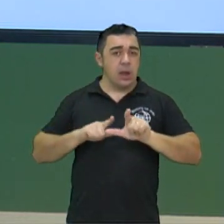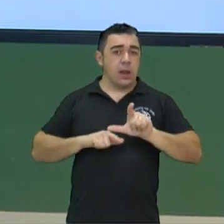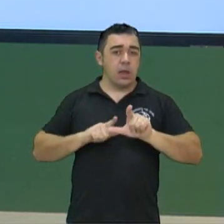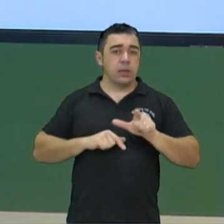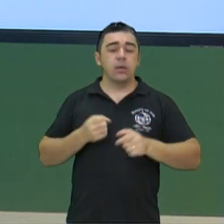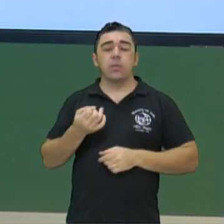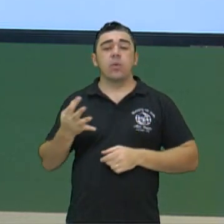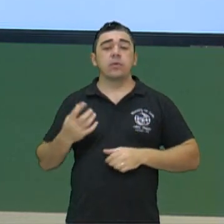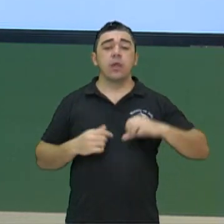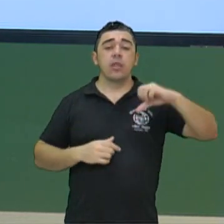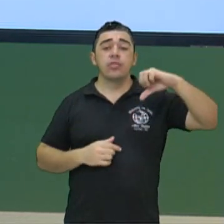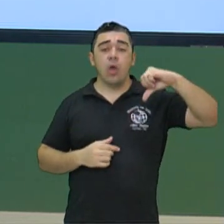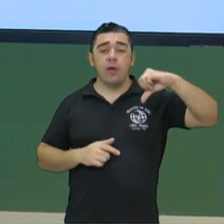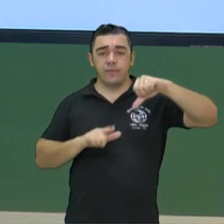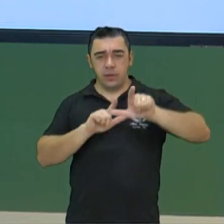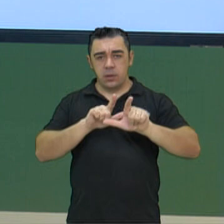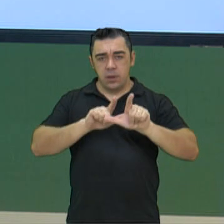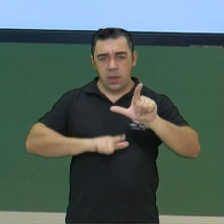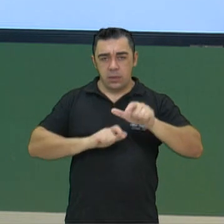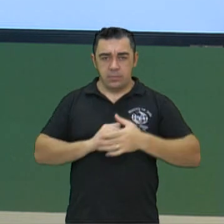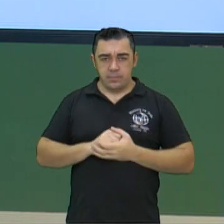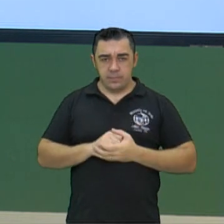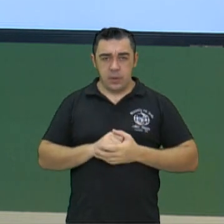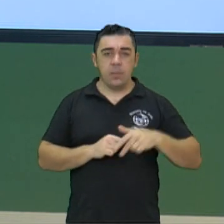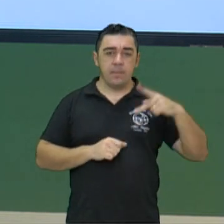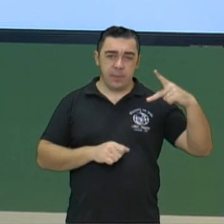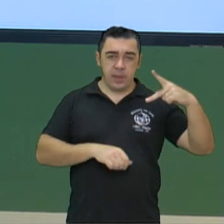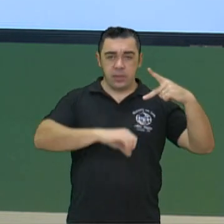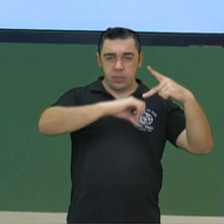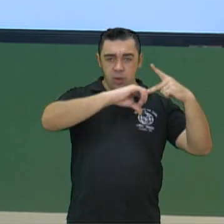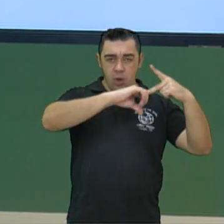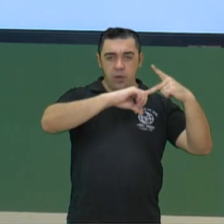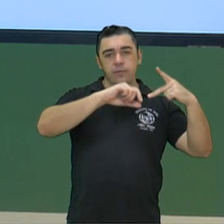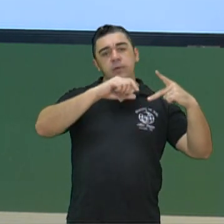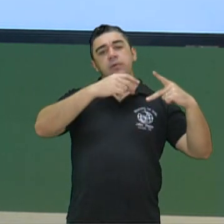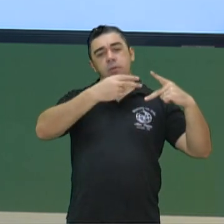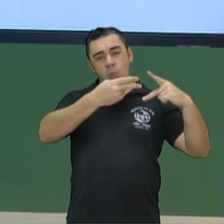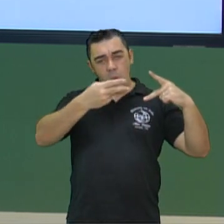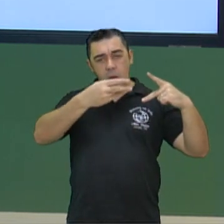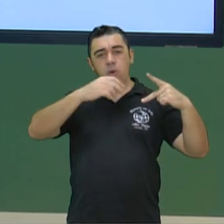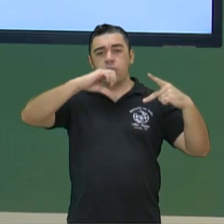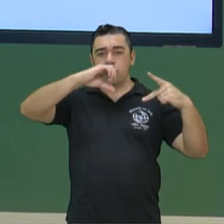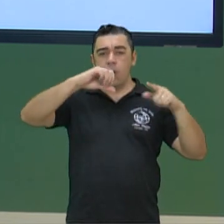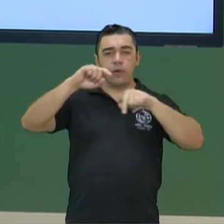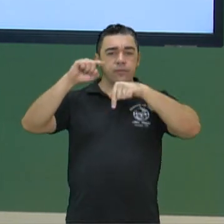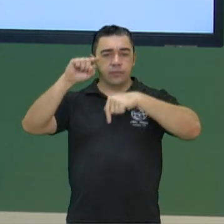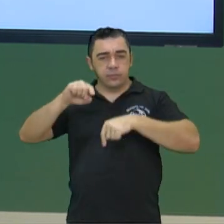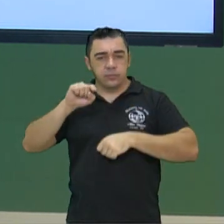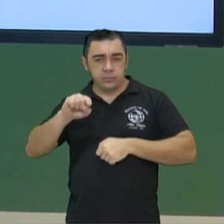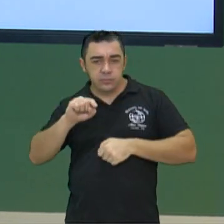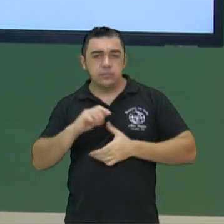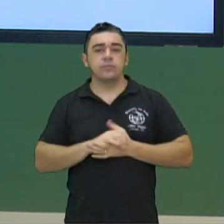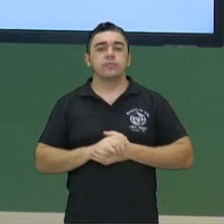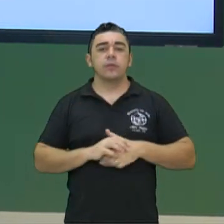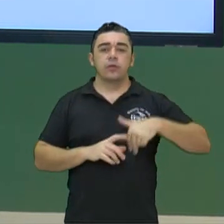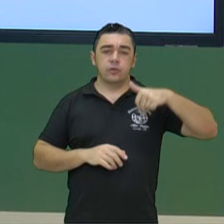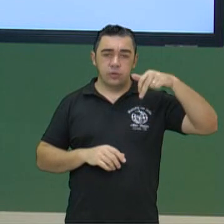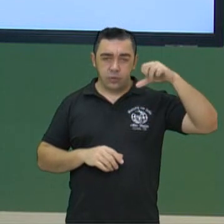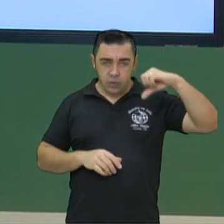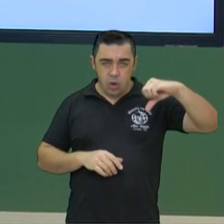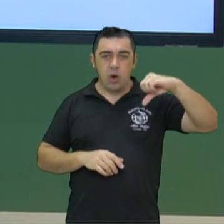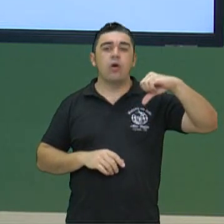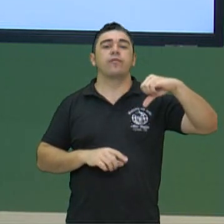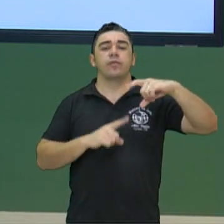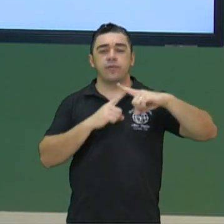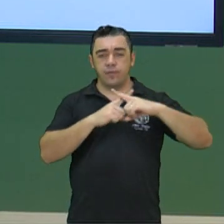tem 9 letras. Vamos fazer o fatorial de 9? Então, fatorial, eu vou sempre fazer